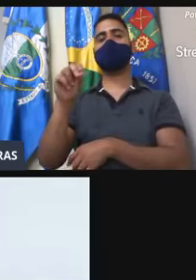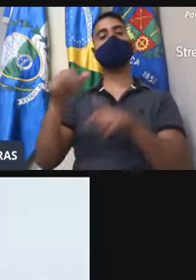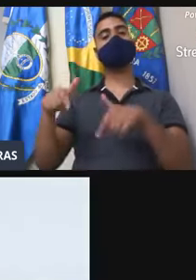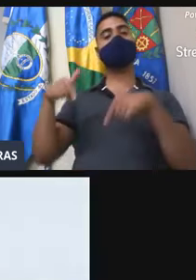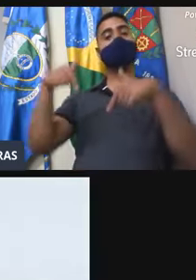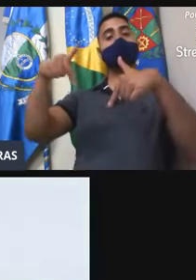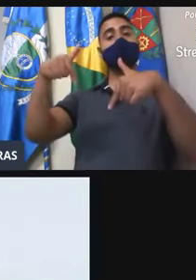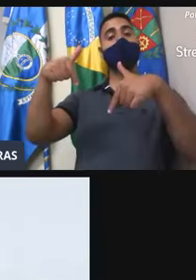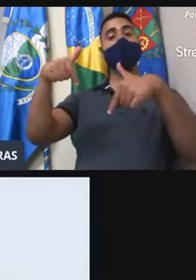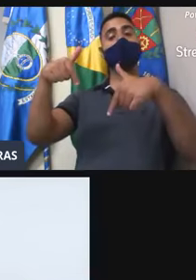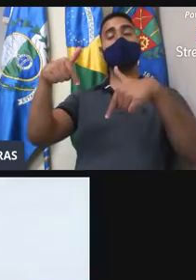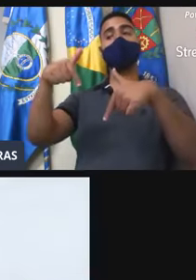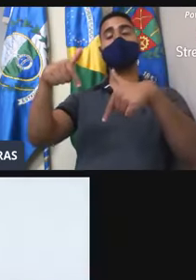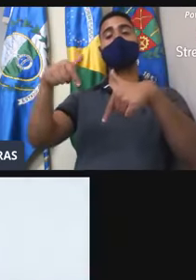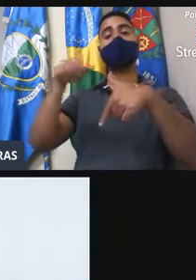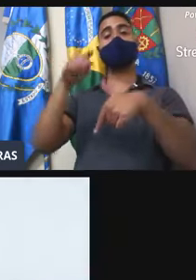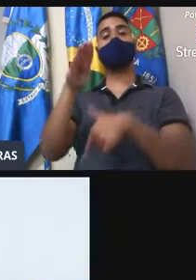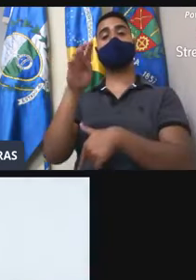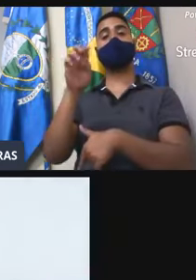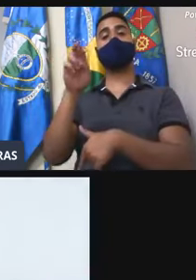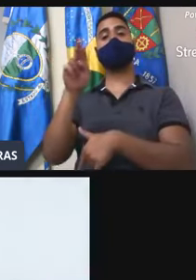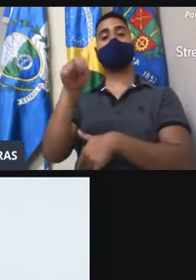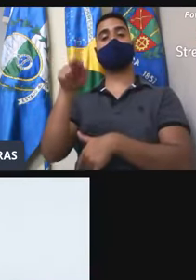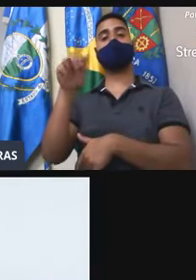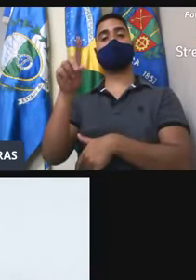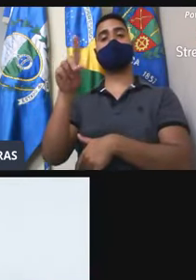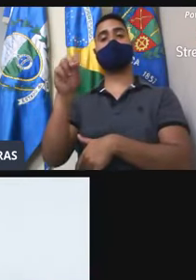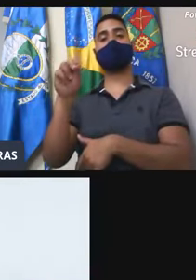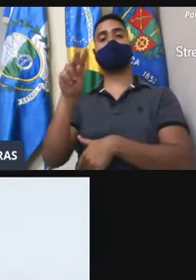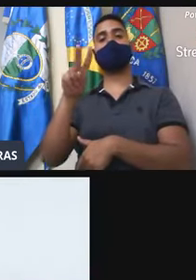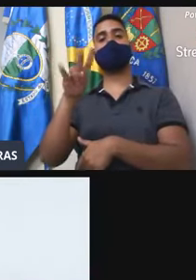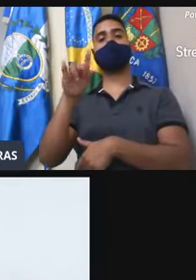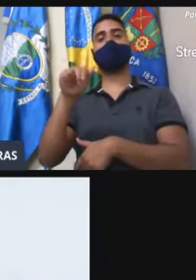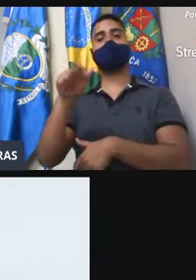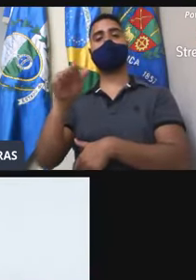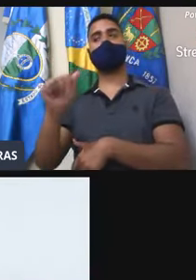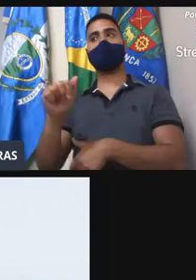título honorífico ao doutor Bernardo Teixeira Viana.